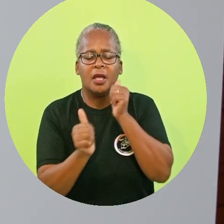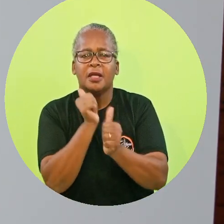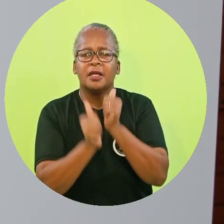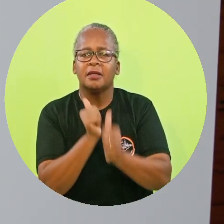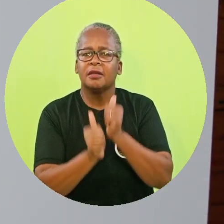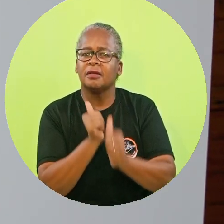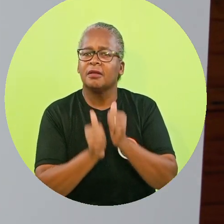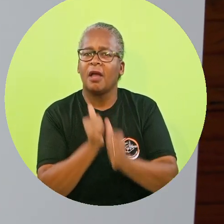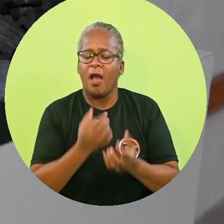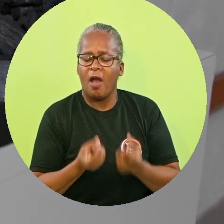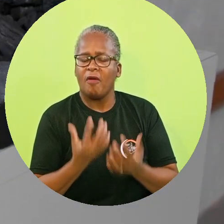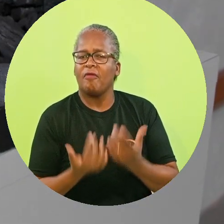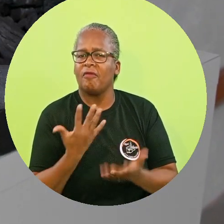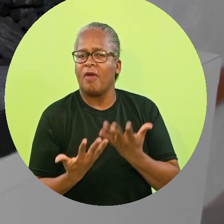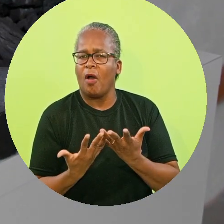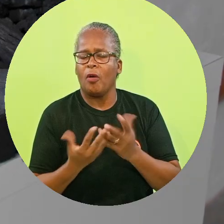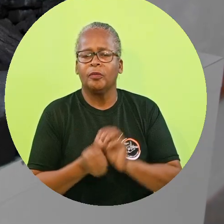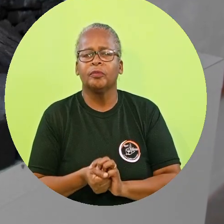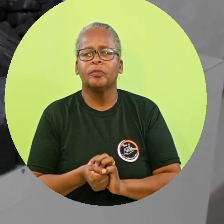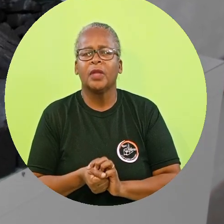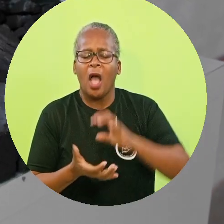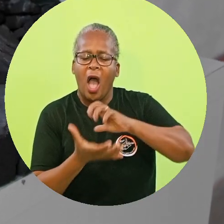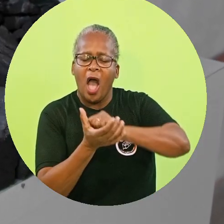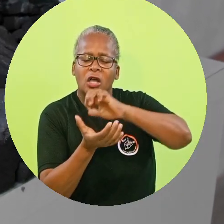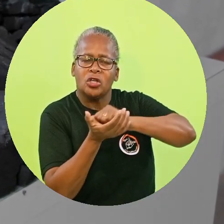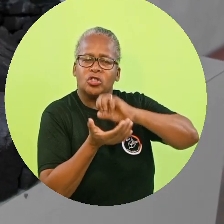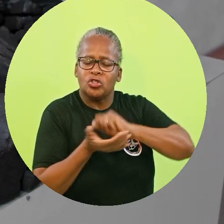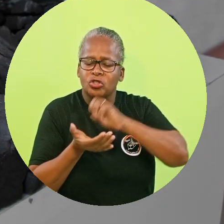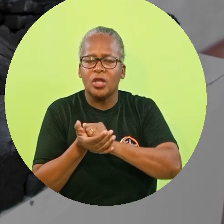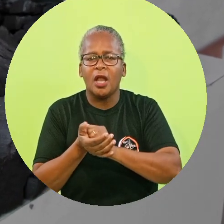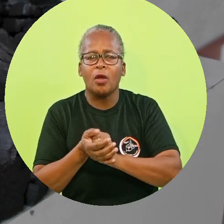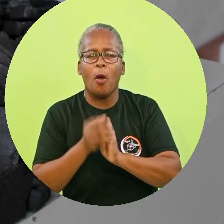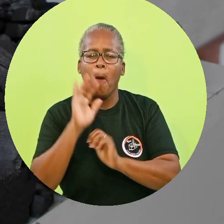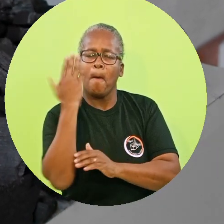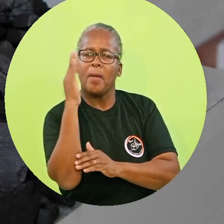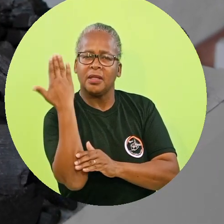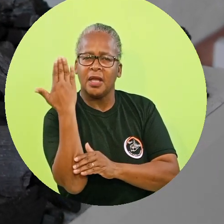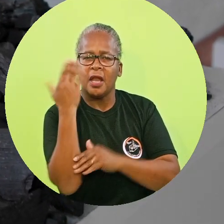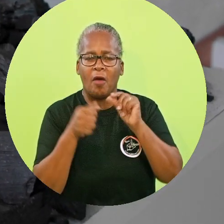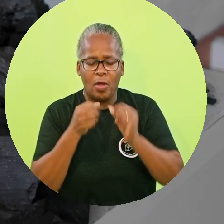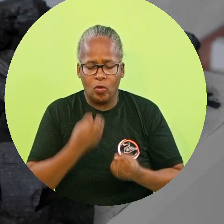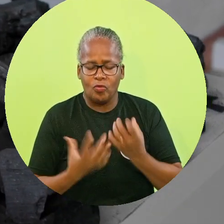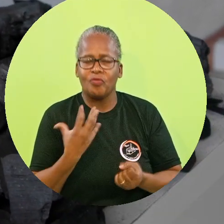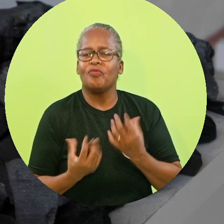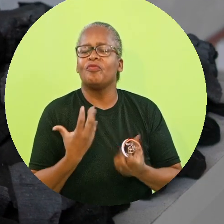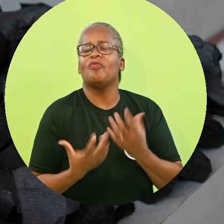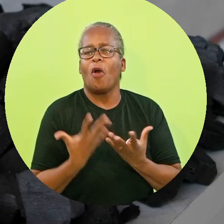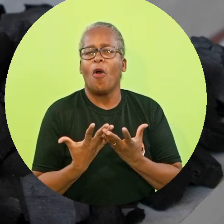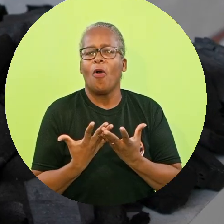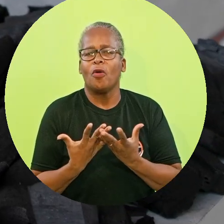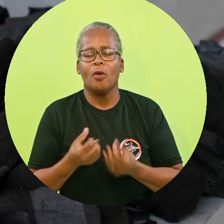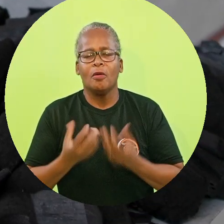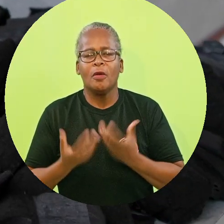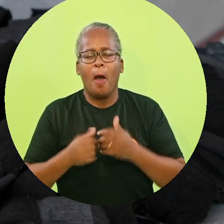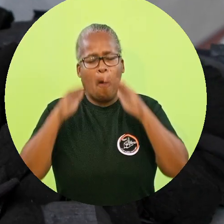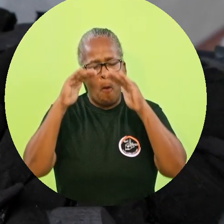é um arquivo do fogo. O cilindro de argila texturizado com madeira e submetido a duas queimas, a doméstica de fogo de baixa